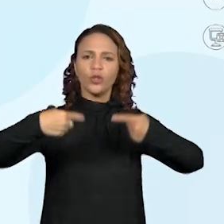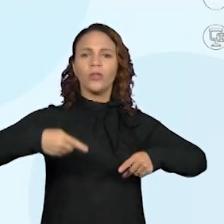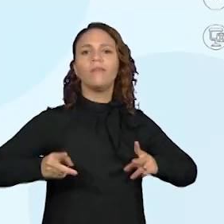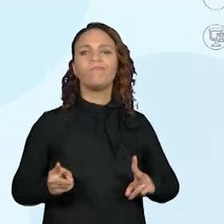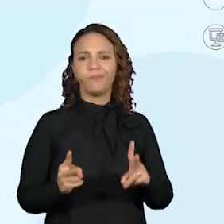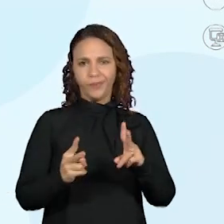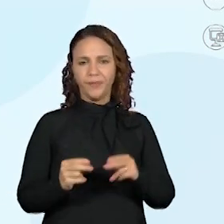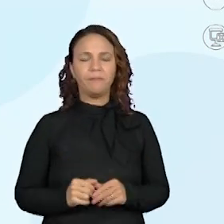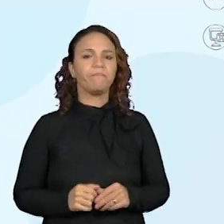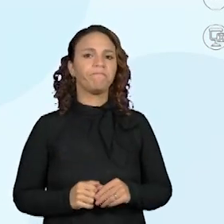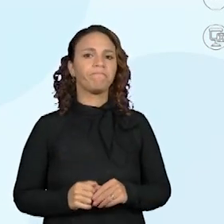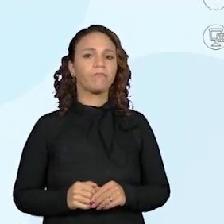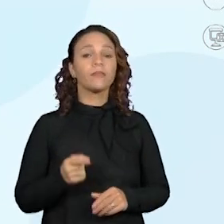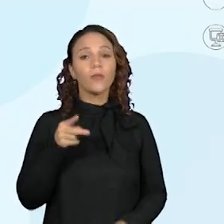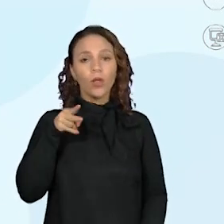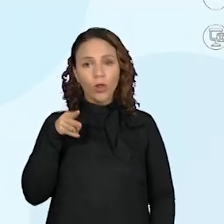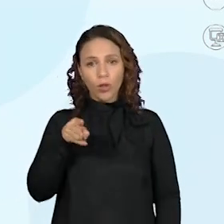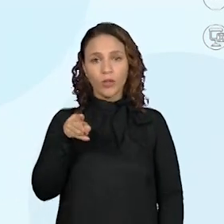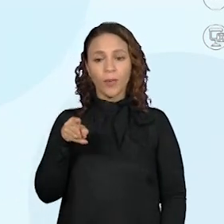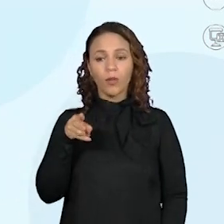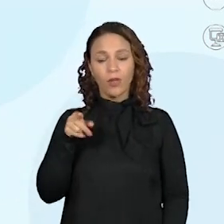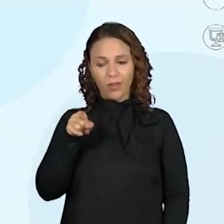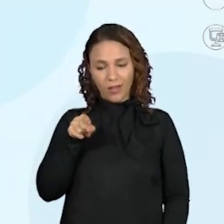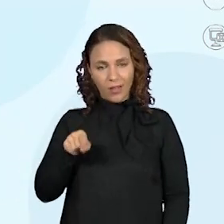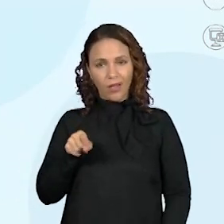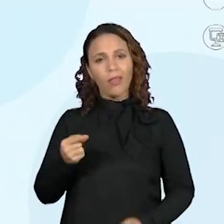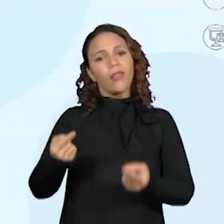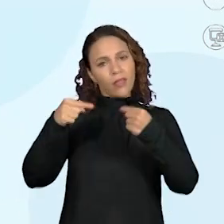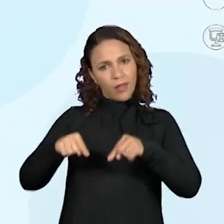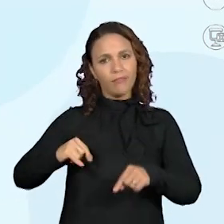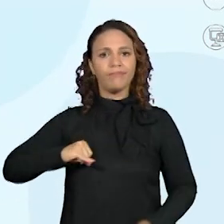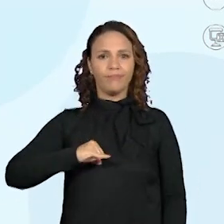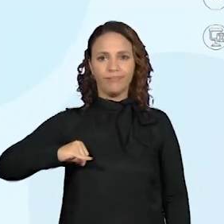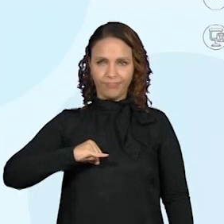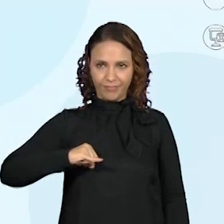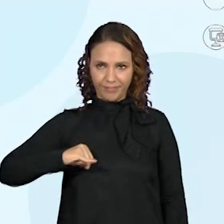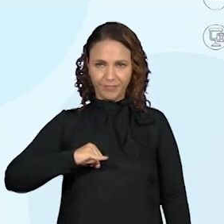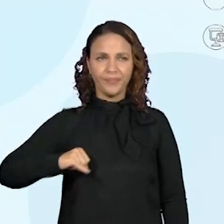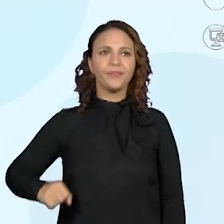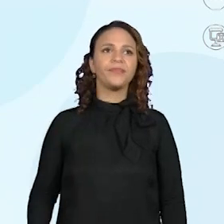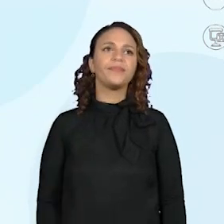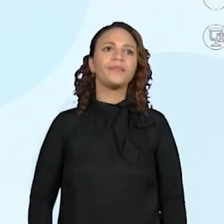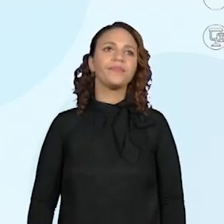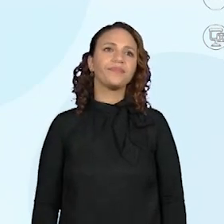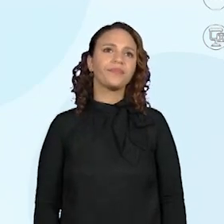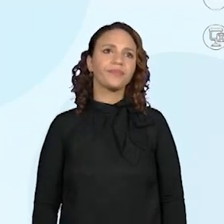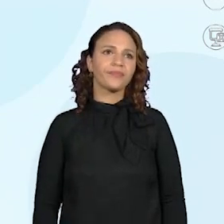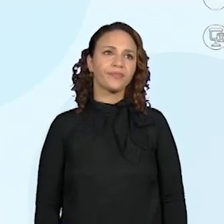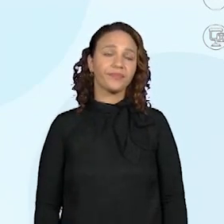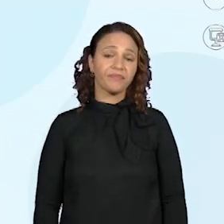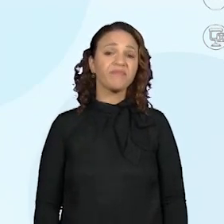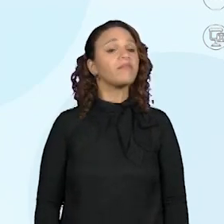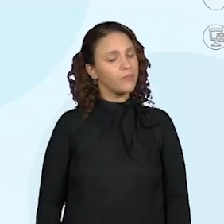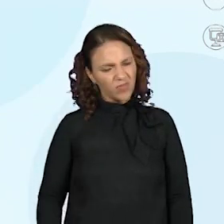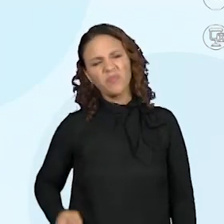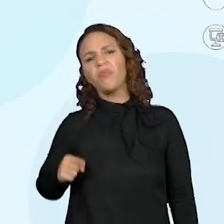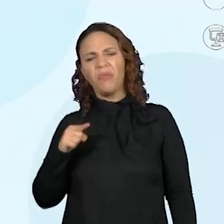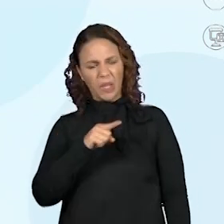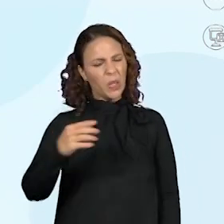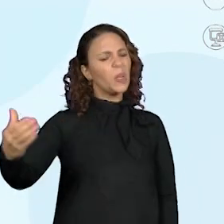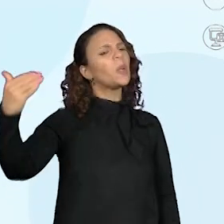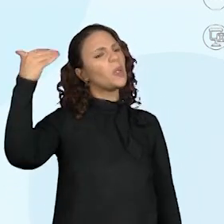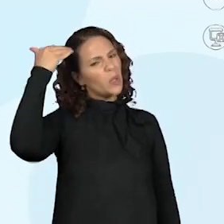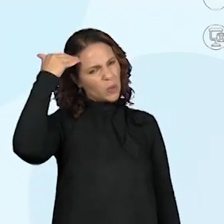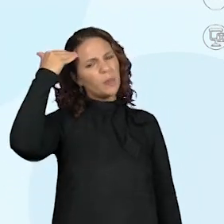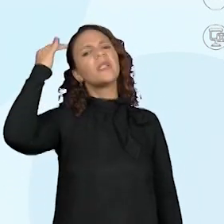2 pontos. O que vem depois dos 2 pontos? O travessão. Já vimos aqui na aula. Tem culpas pelo